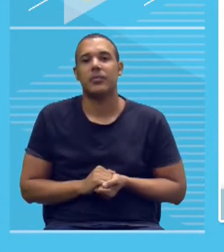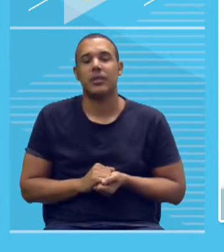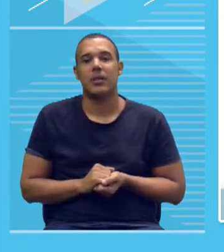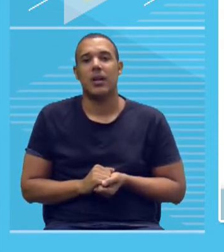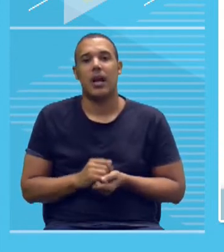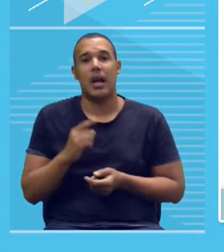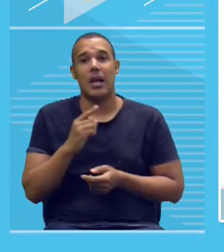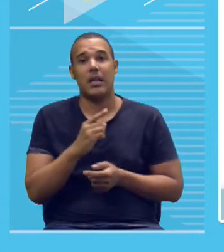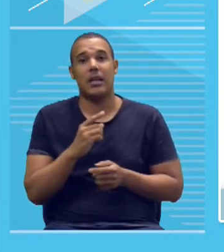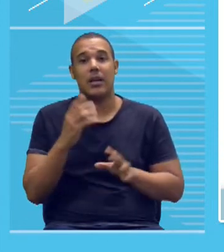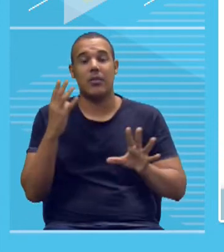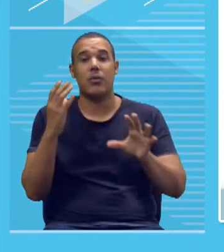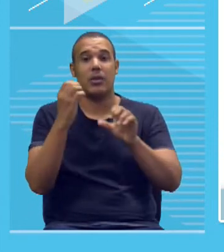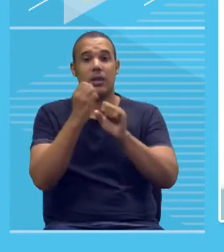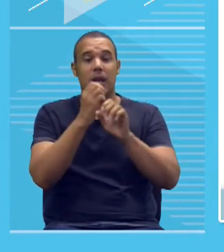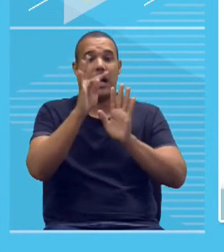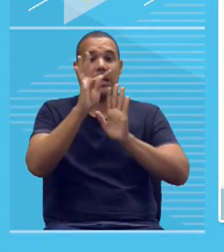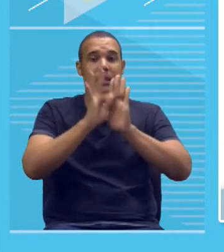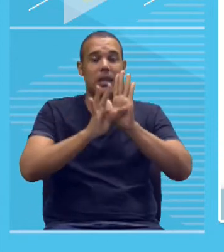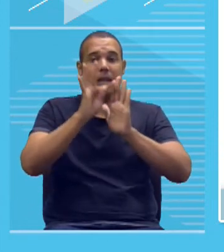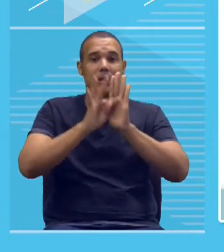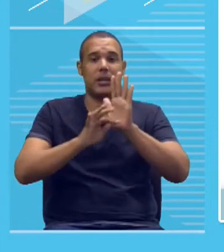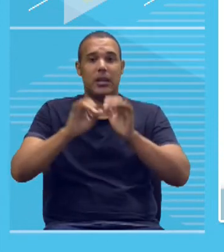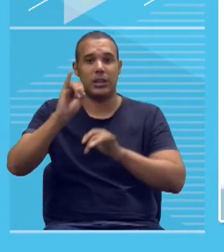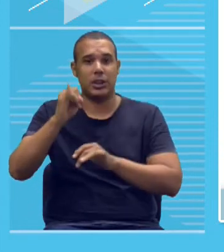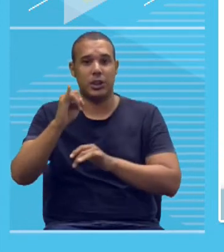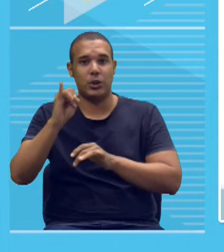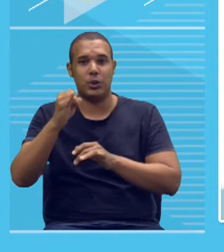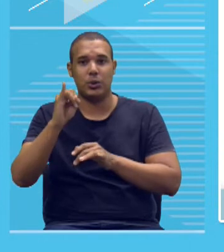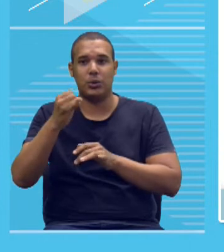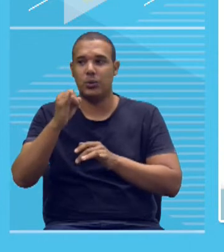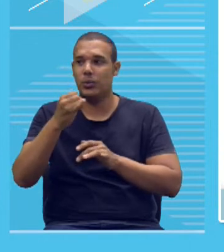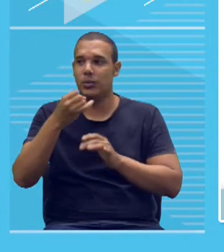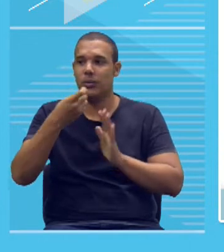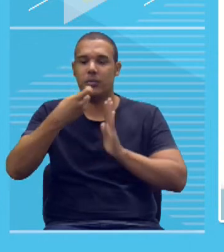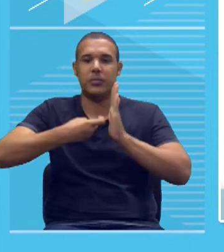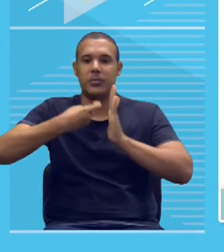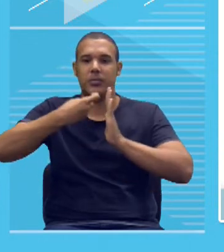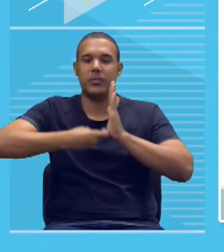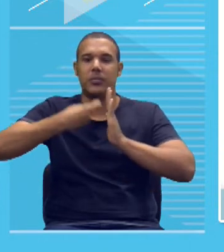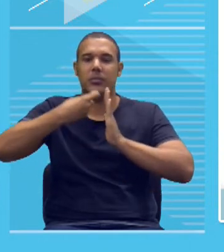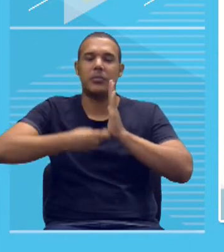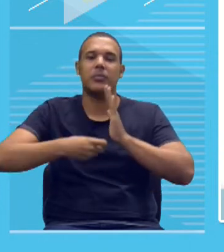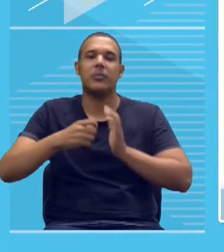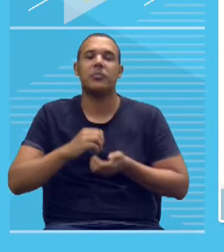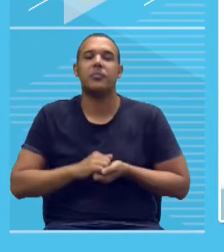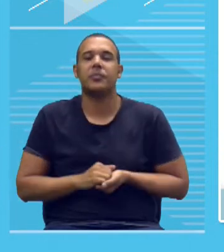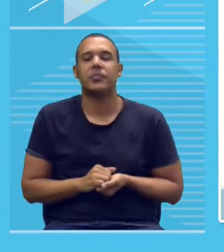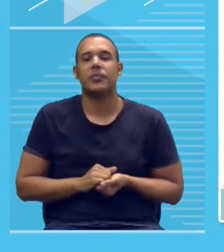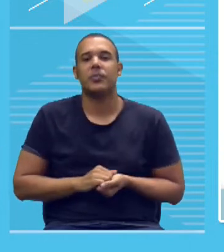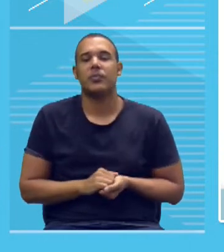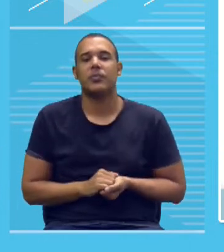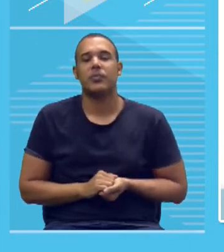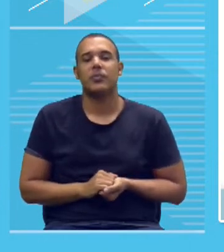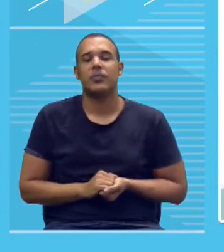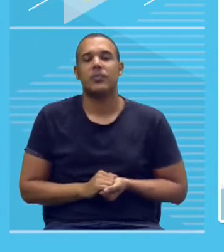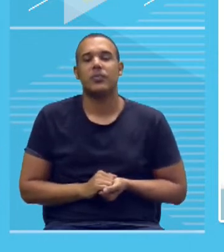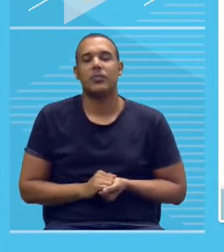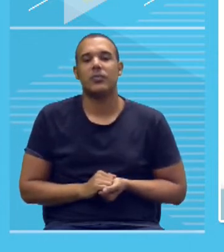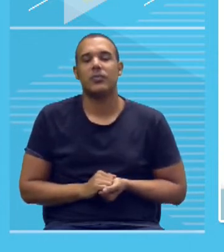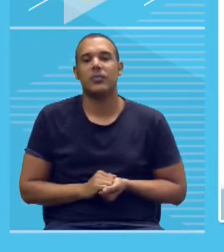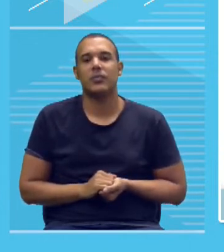calcule a taxa de juros ele quer ue mensal quanto que esse esse investimento professor